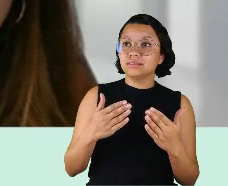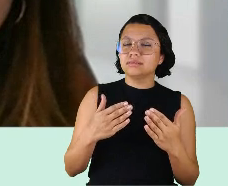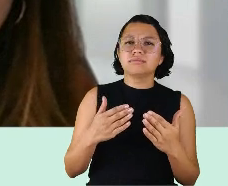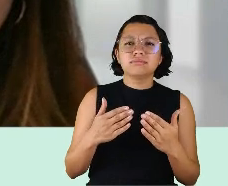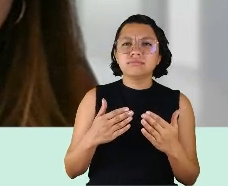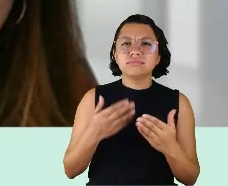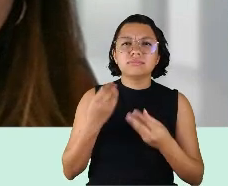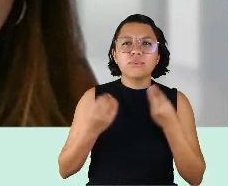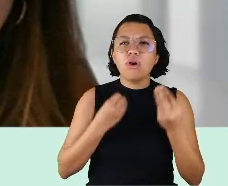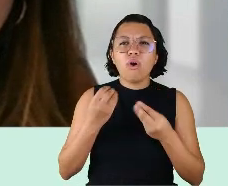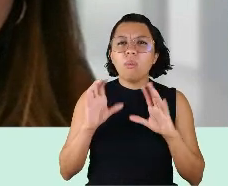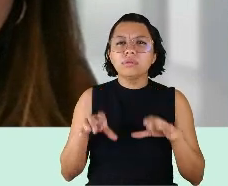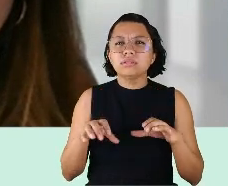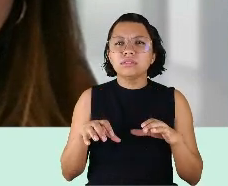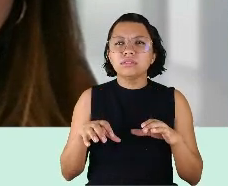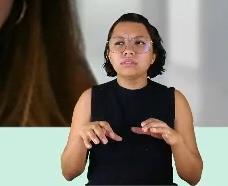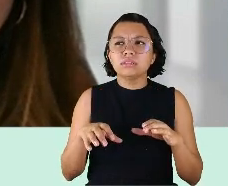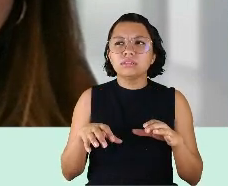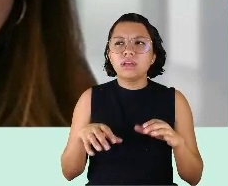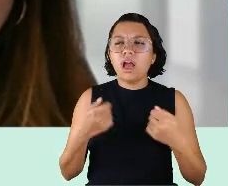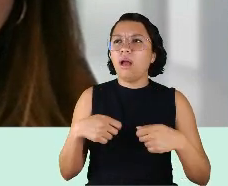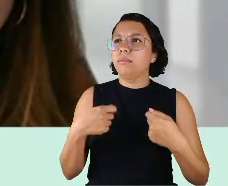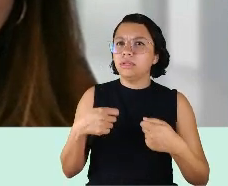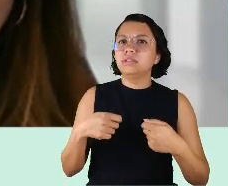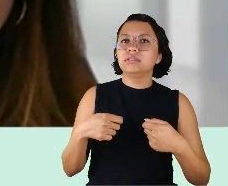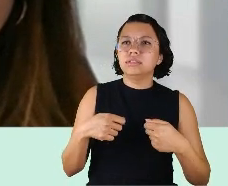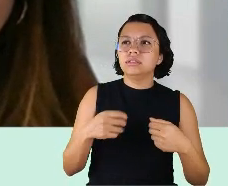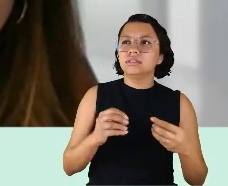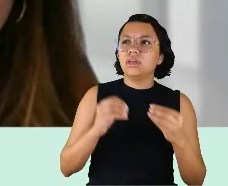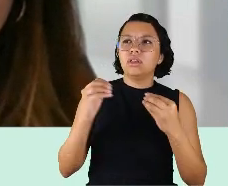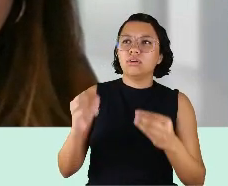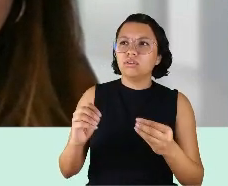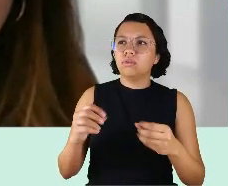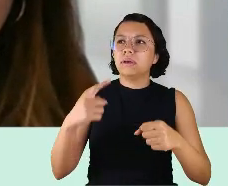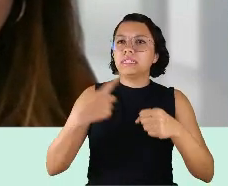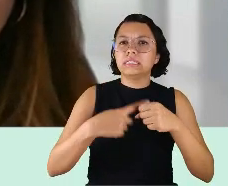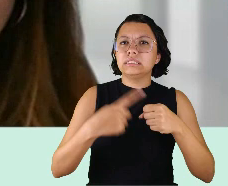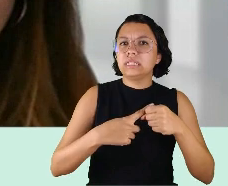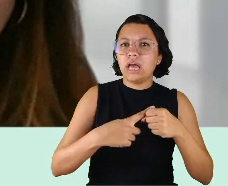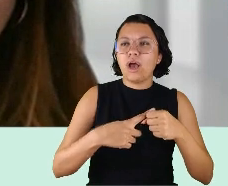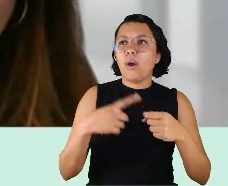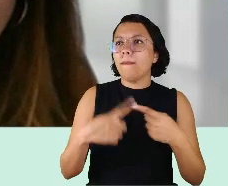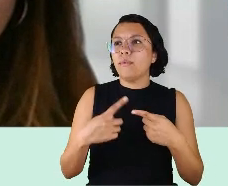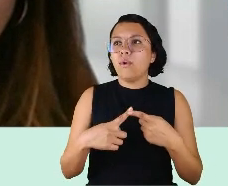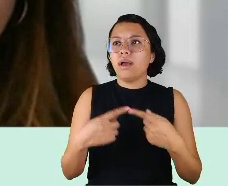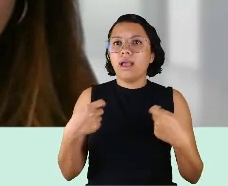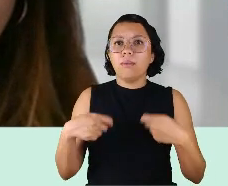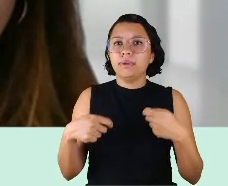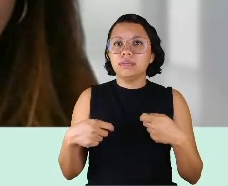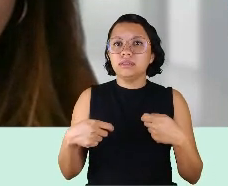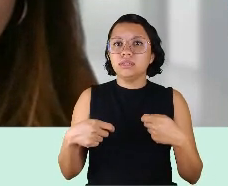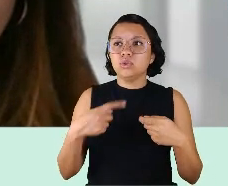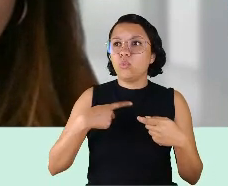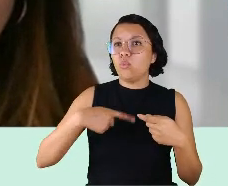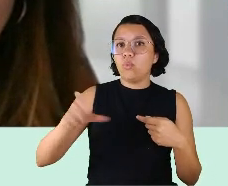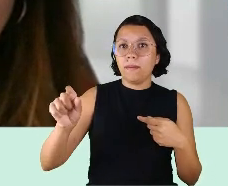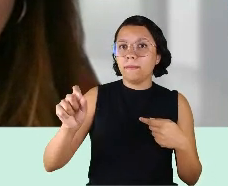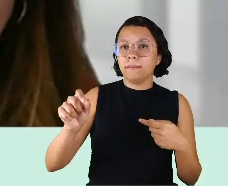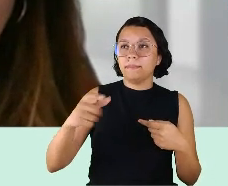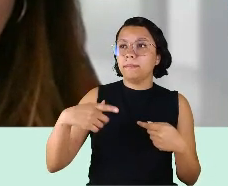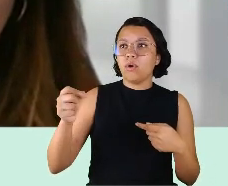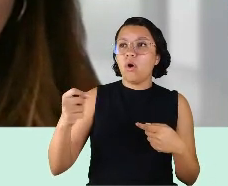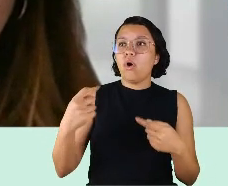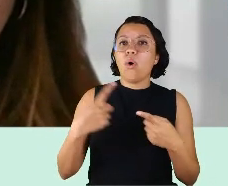Como assim? Não, porque tem que instalar uma vara em tal cidade, porque eu preciso me remover para lá,